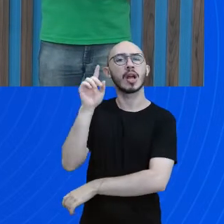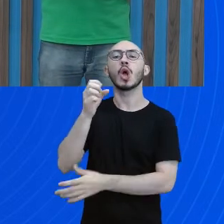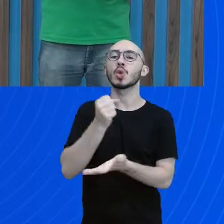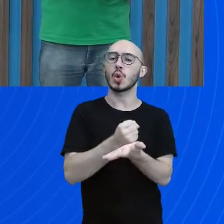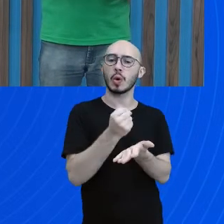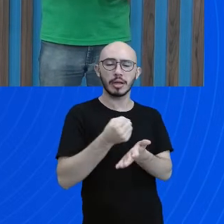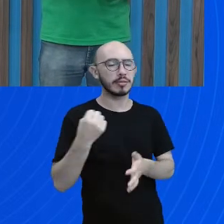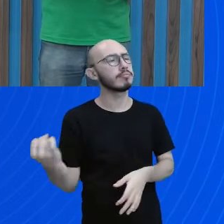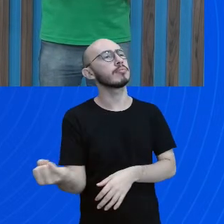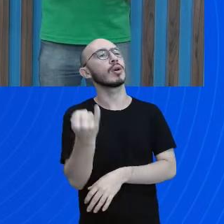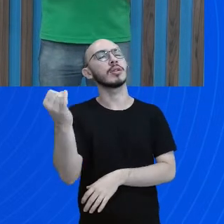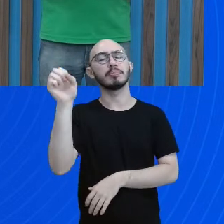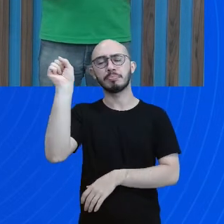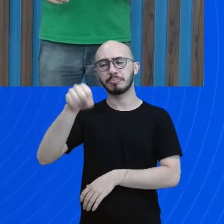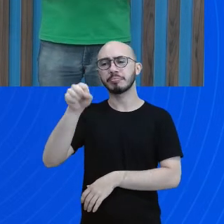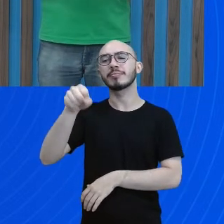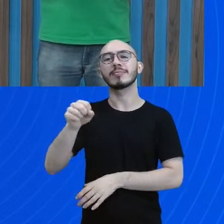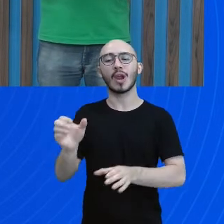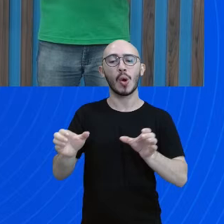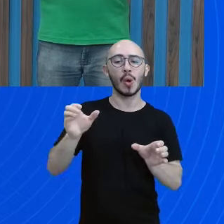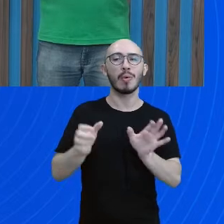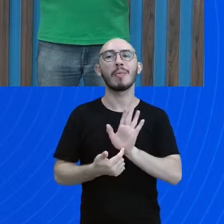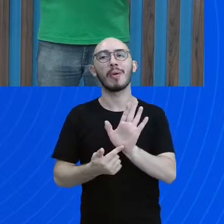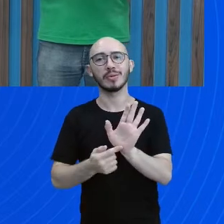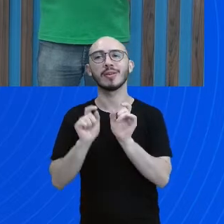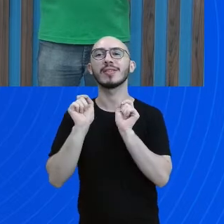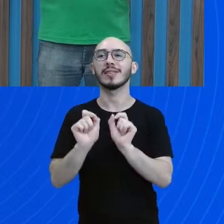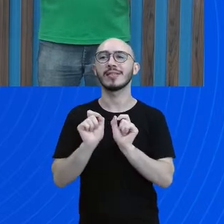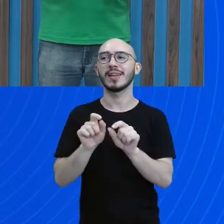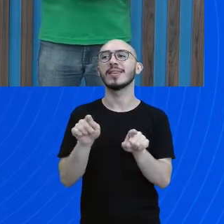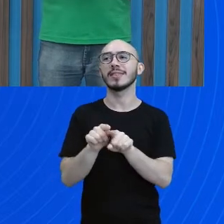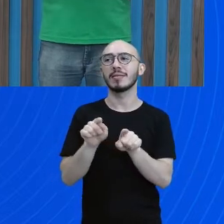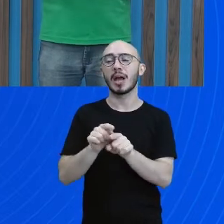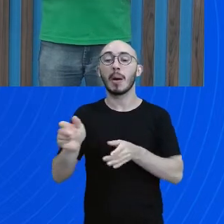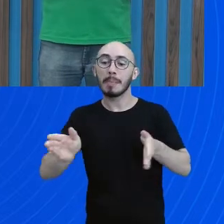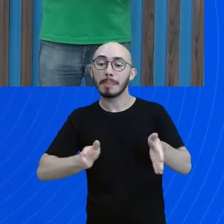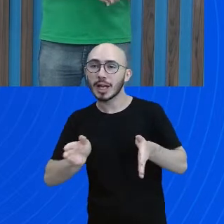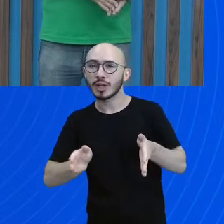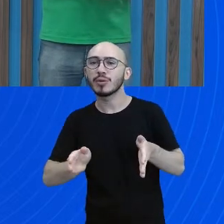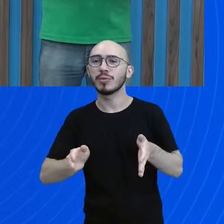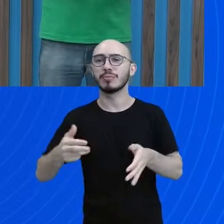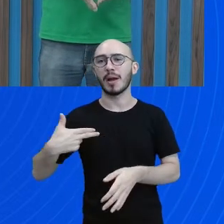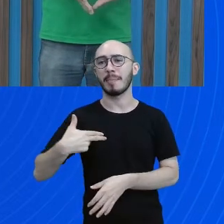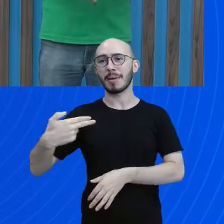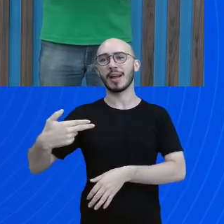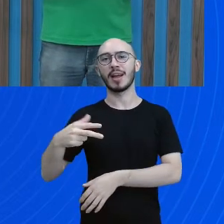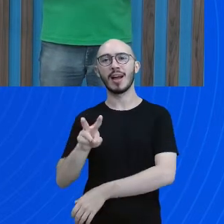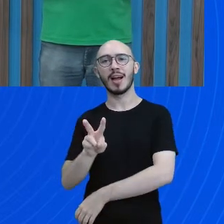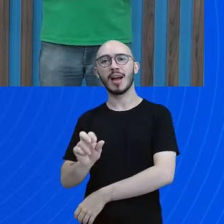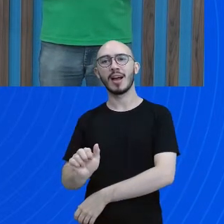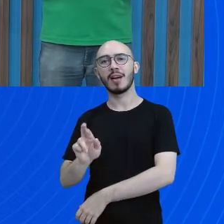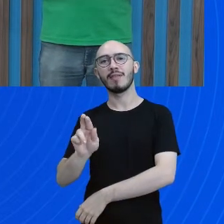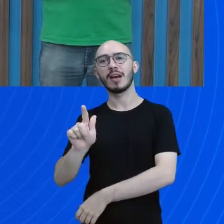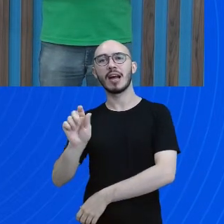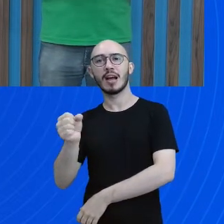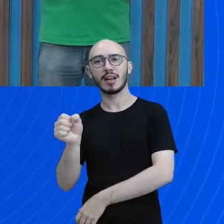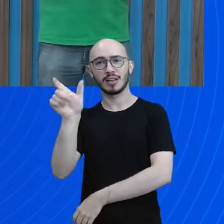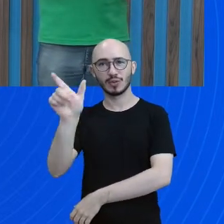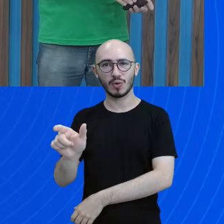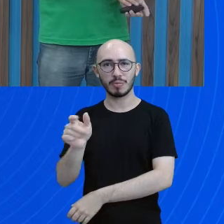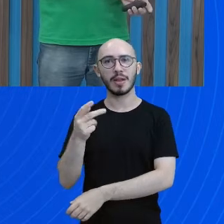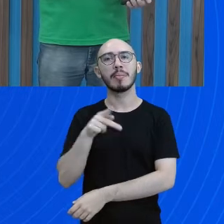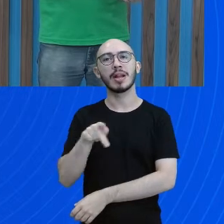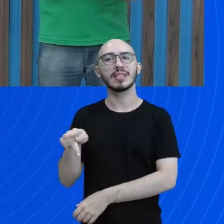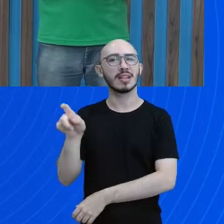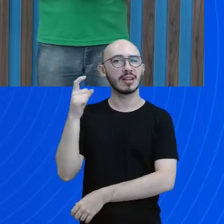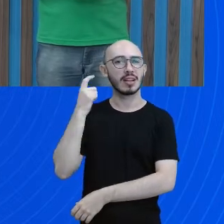né? Inclusive, por exemplo, durante a era Vargas, né, que foi justamente quando a carteira de trabalho foi criada, o Vargas